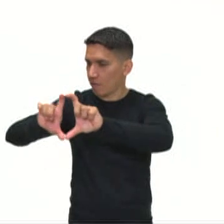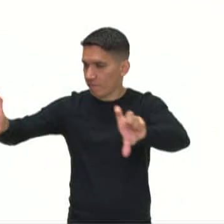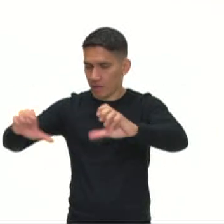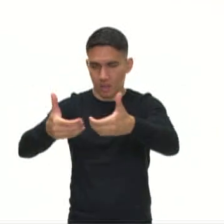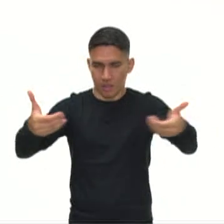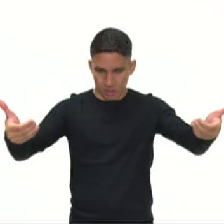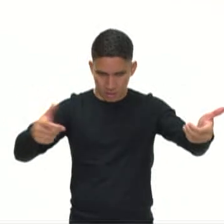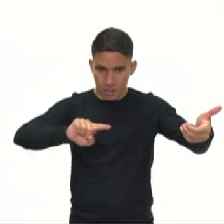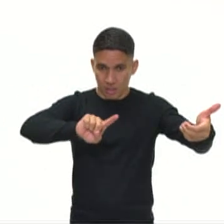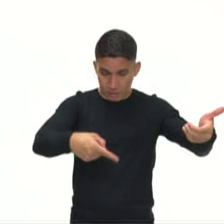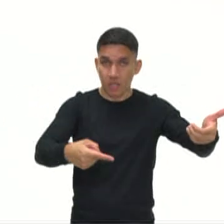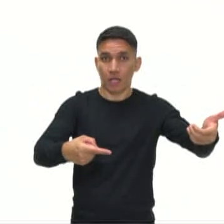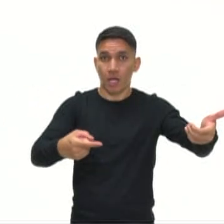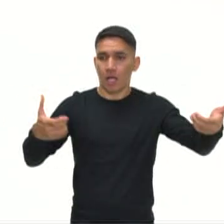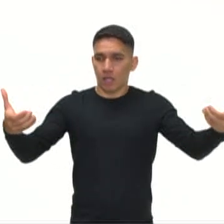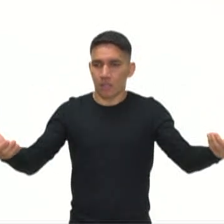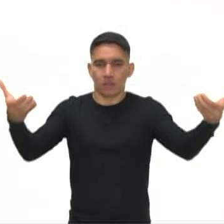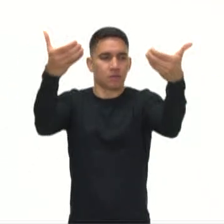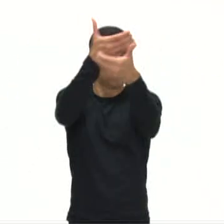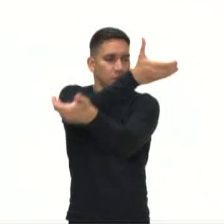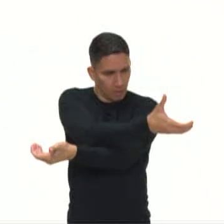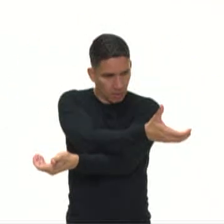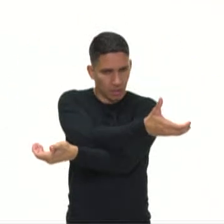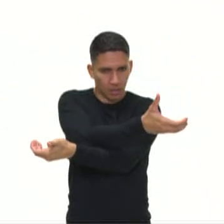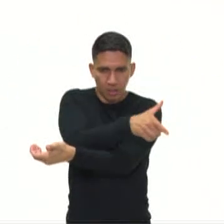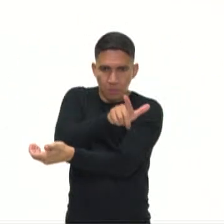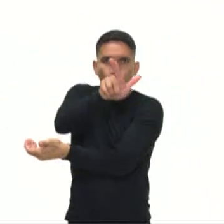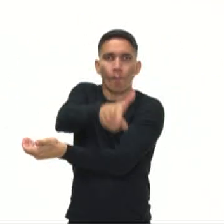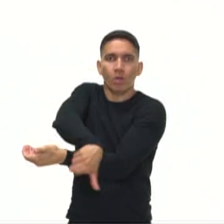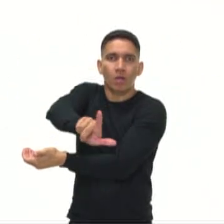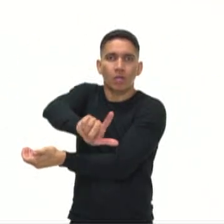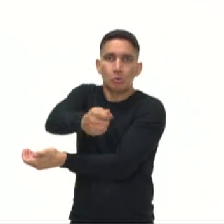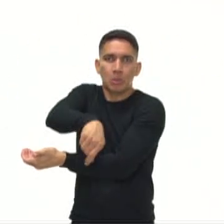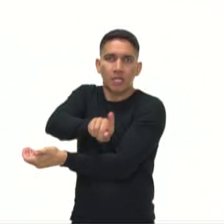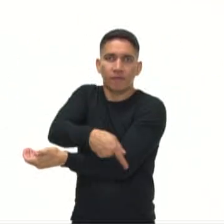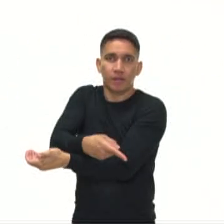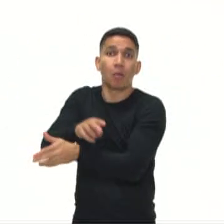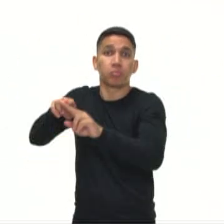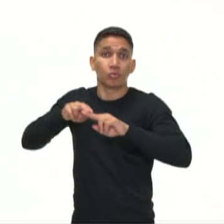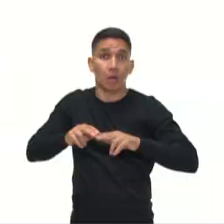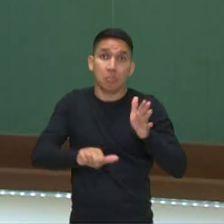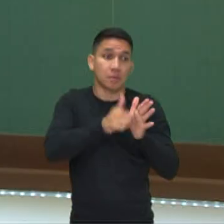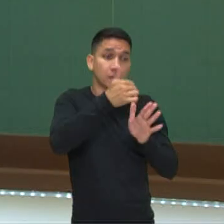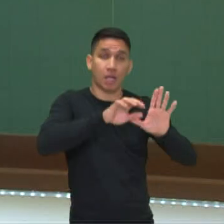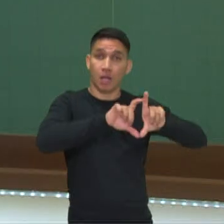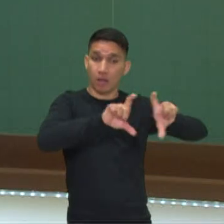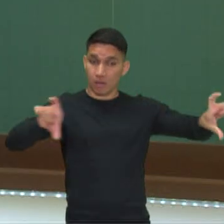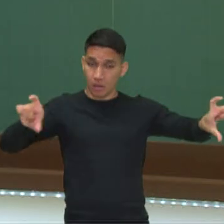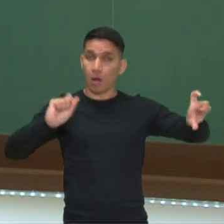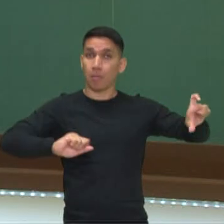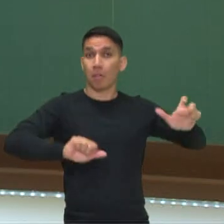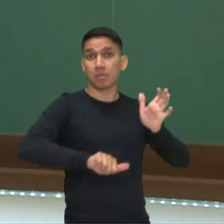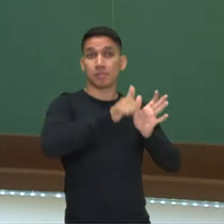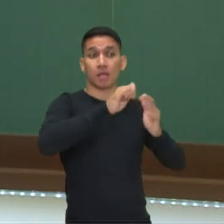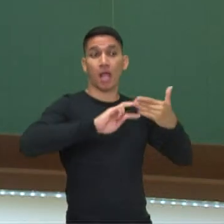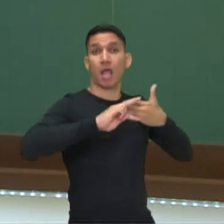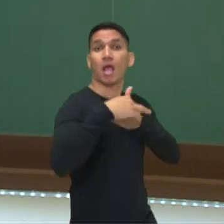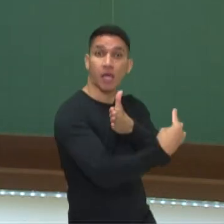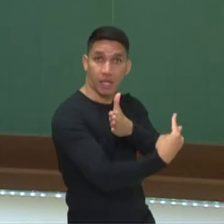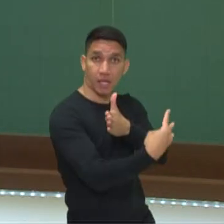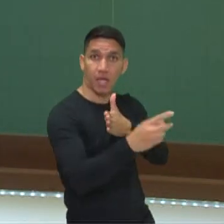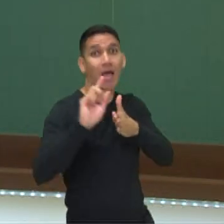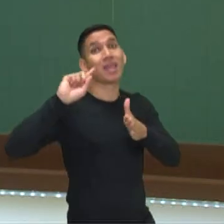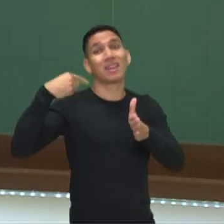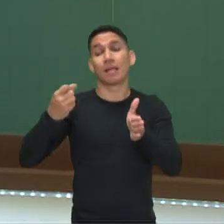orações, eliminamos a vírgula. Então a oração pode vir primeiro o resultado e depois a condição. Se eu fizer